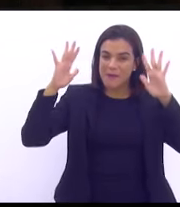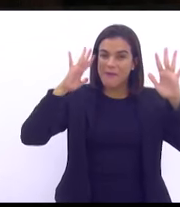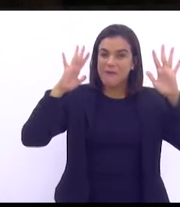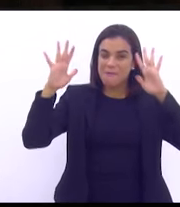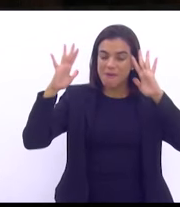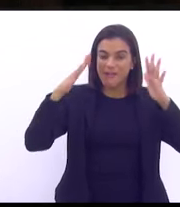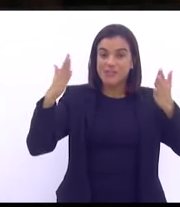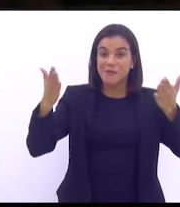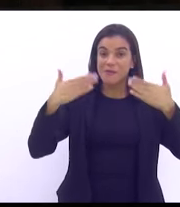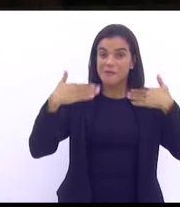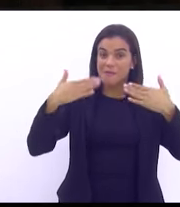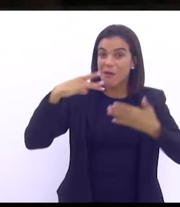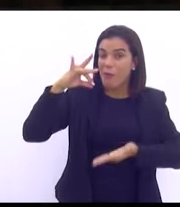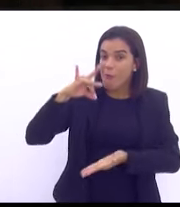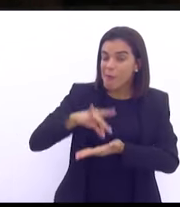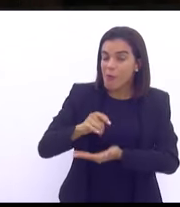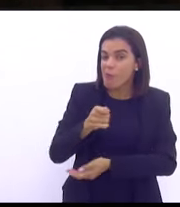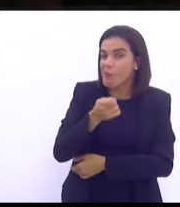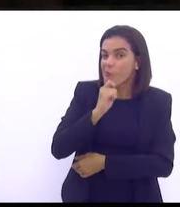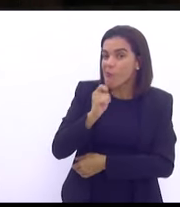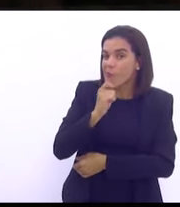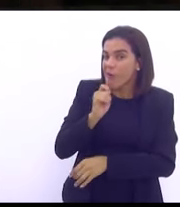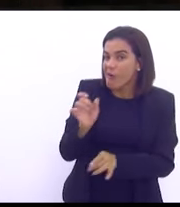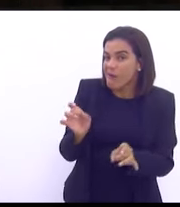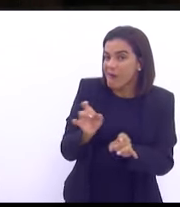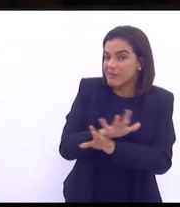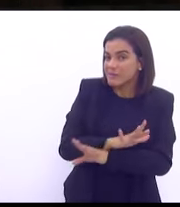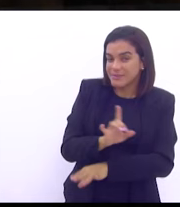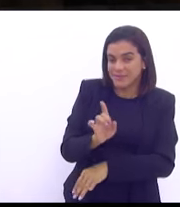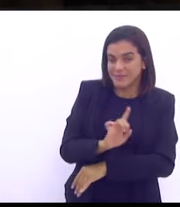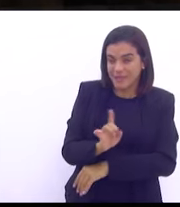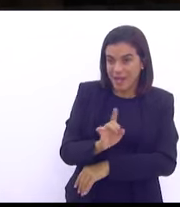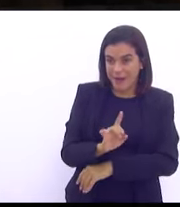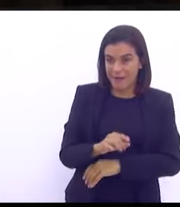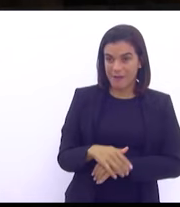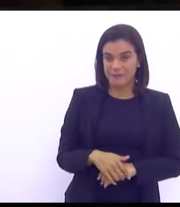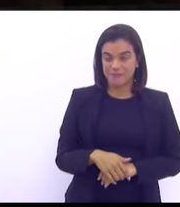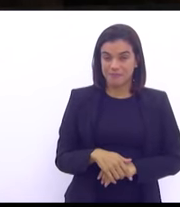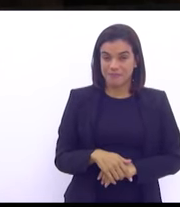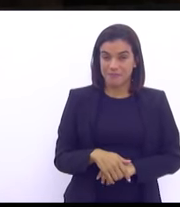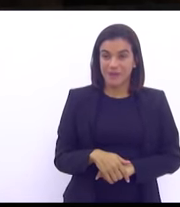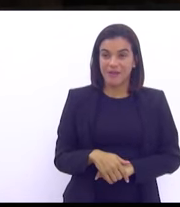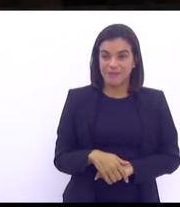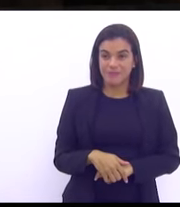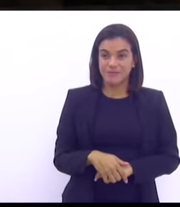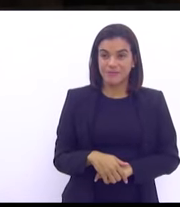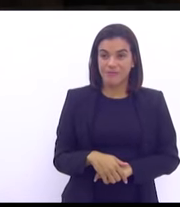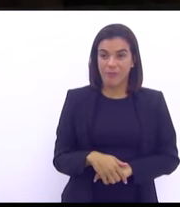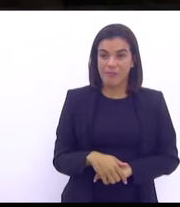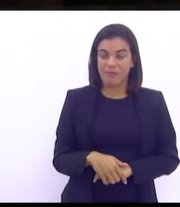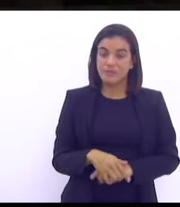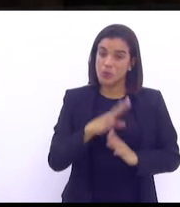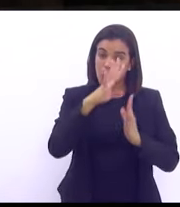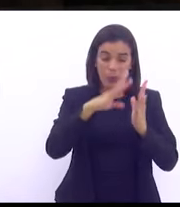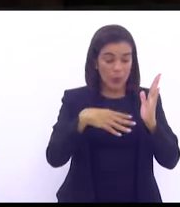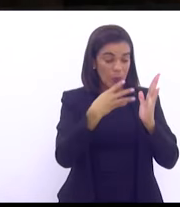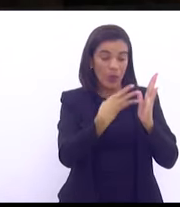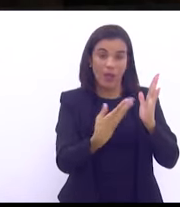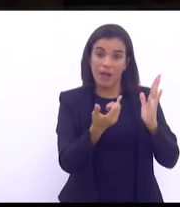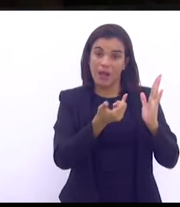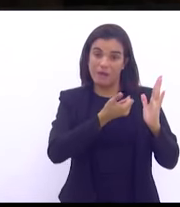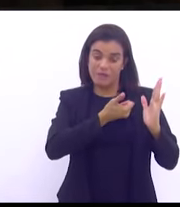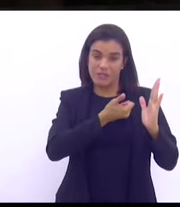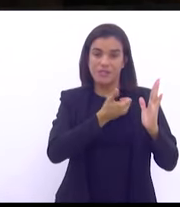no verão, que ainda não chegou sob o ponto de vista do calendário que define